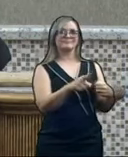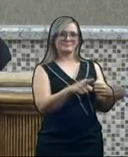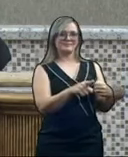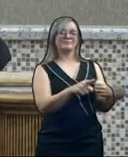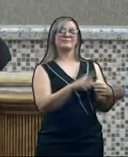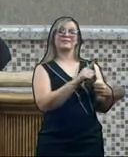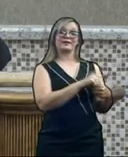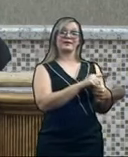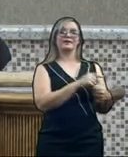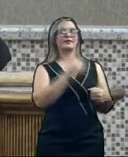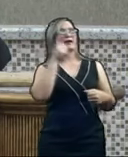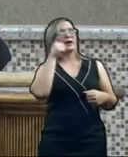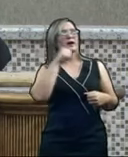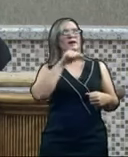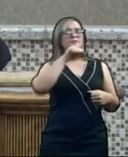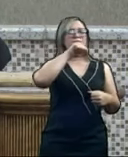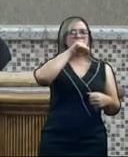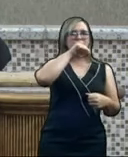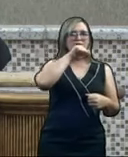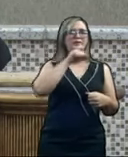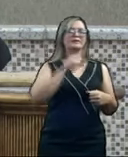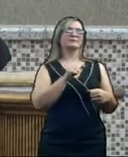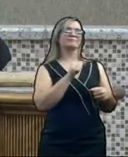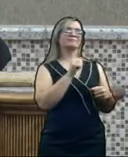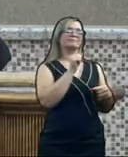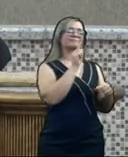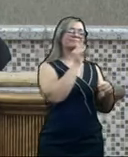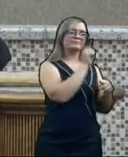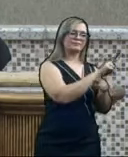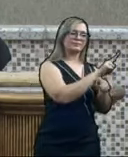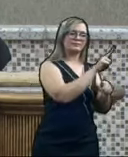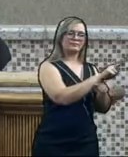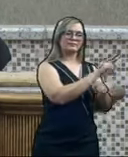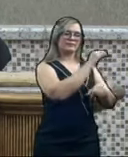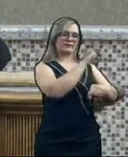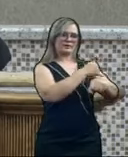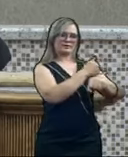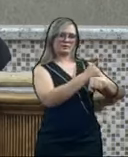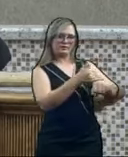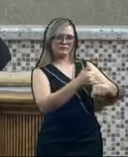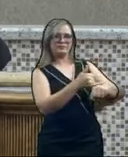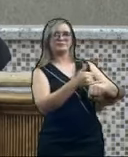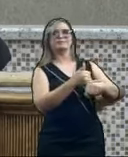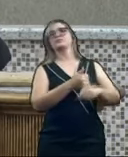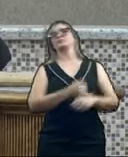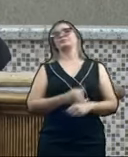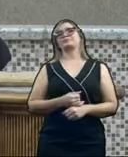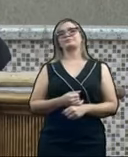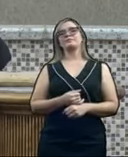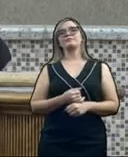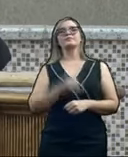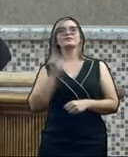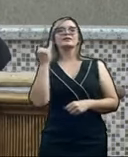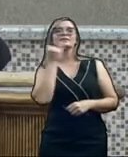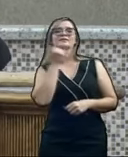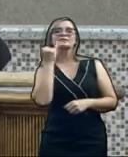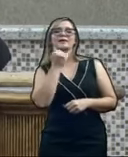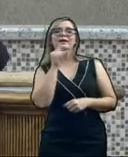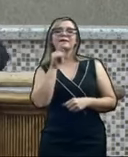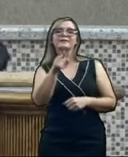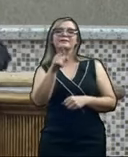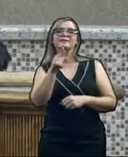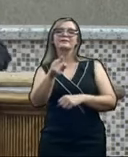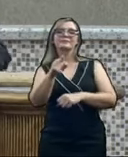irmão E no momento da Benção então Isaac chama Esaú e manda que ele prepare lá